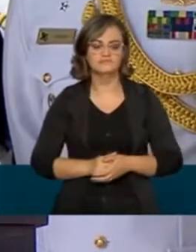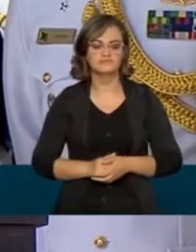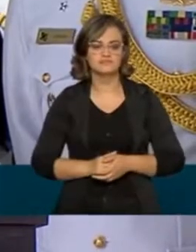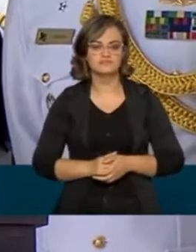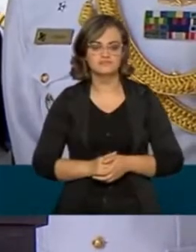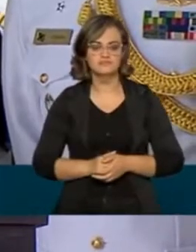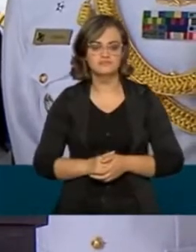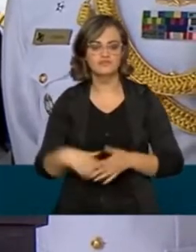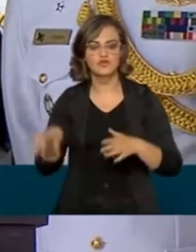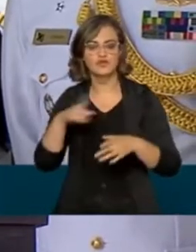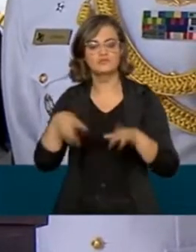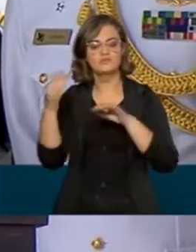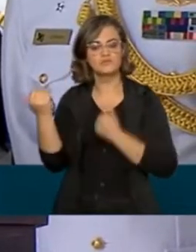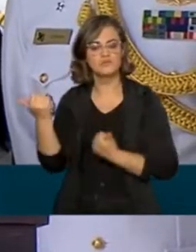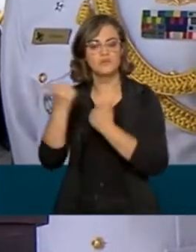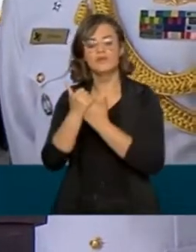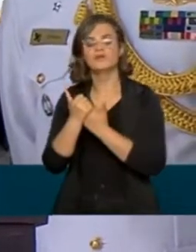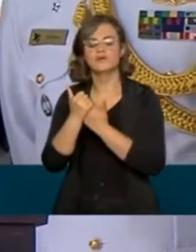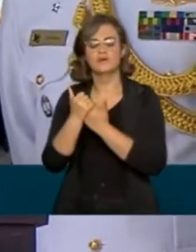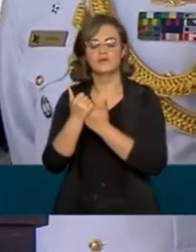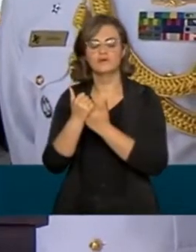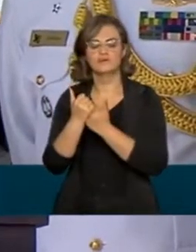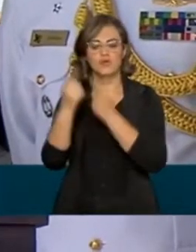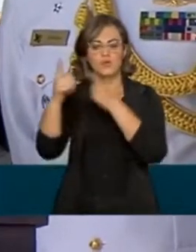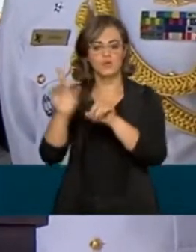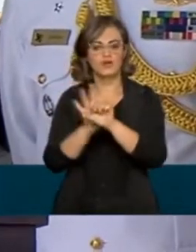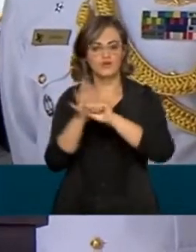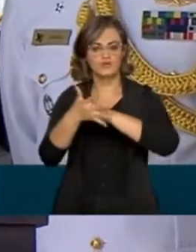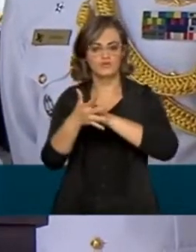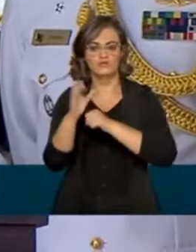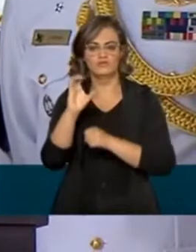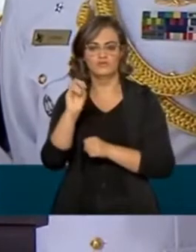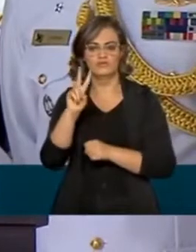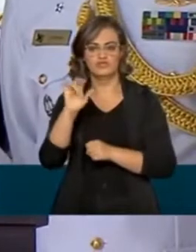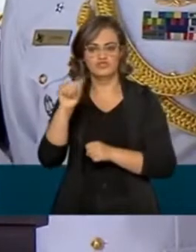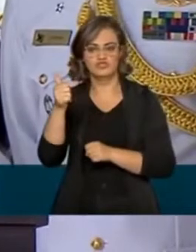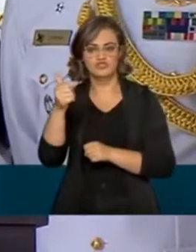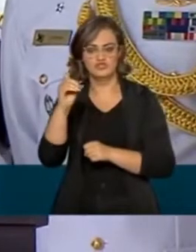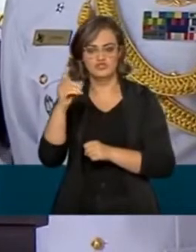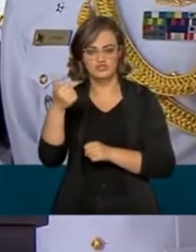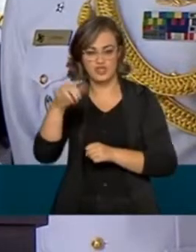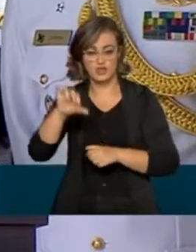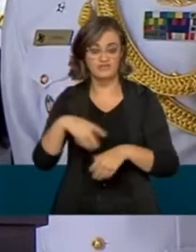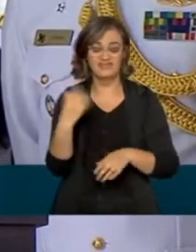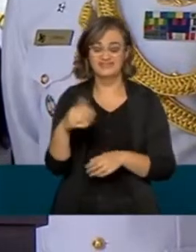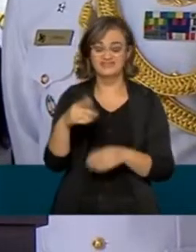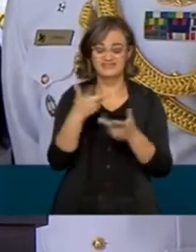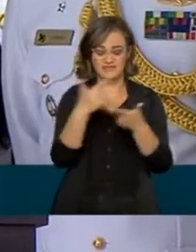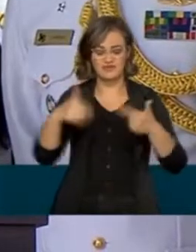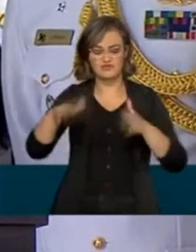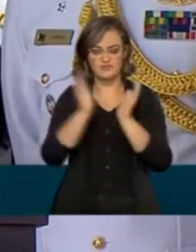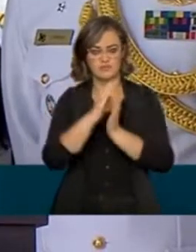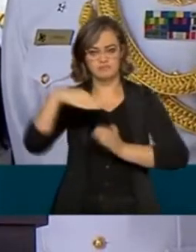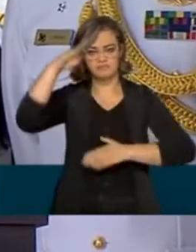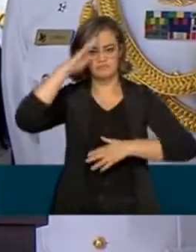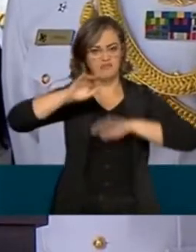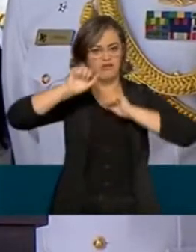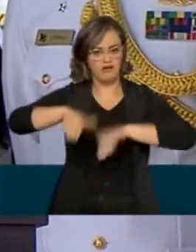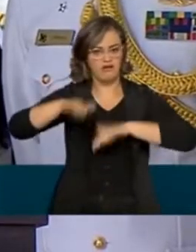temos a Operação Covid-19, com cerca de 36 mil militares dobrados no terreno das três